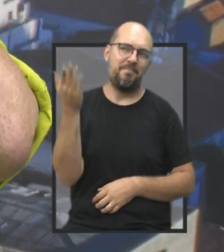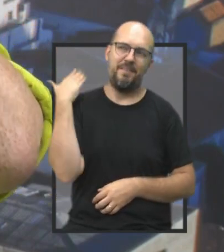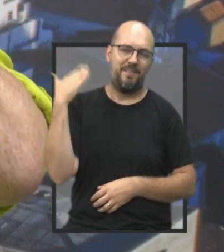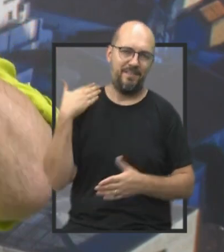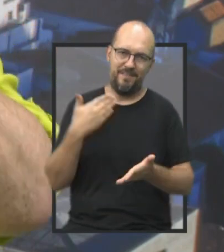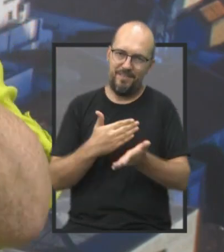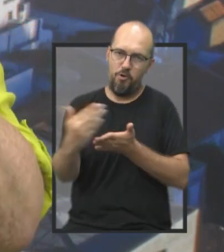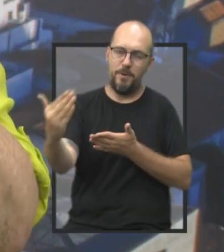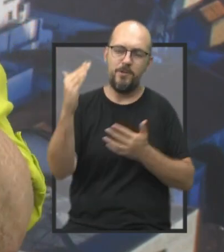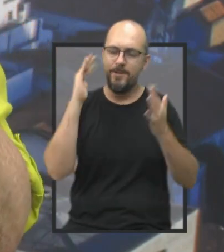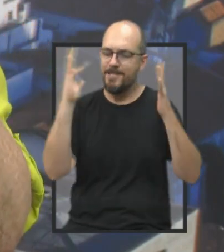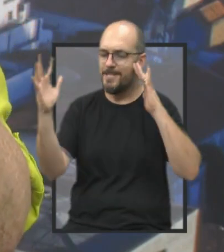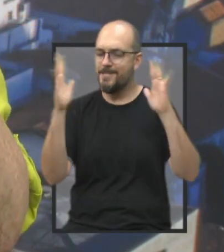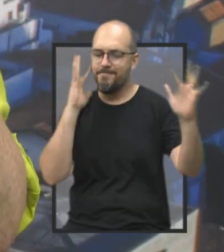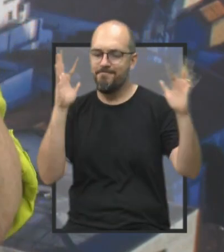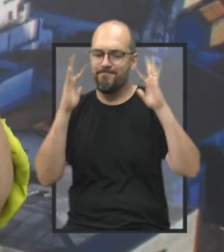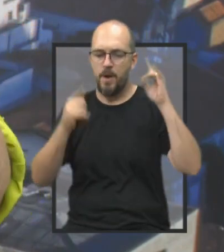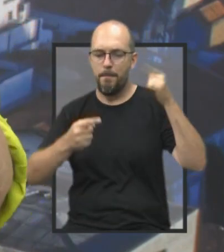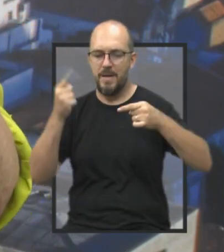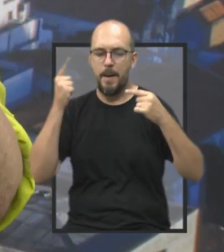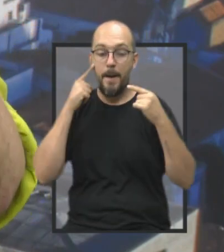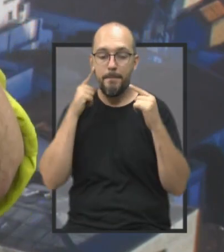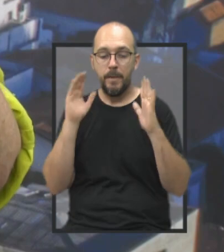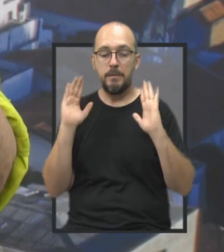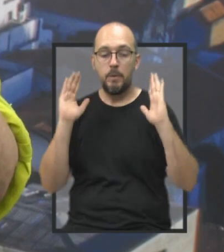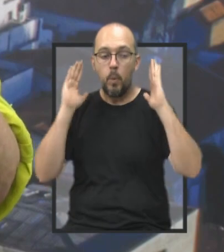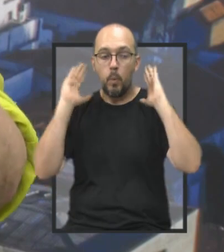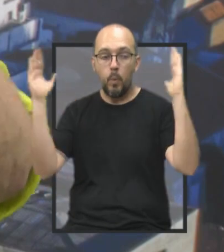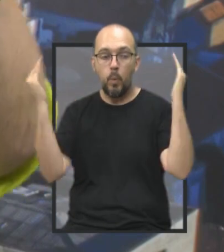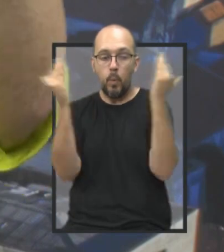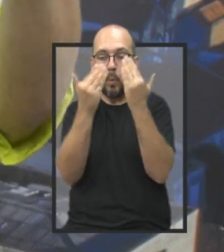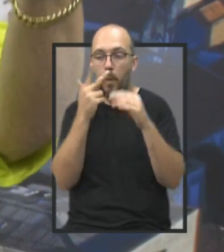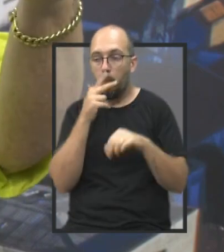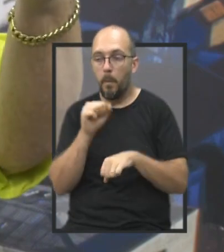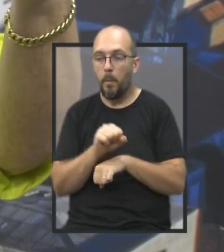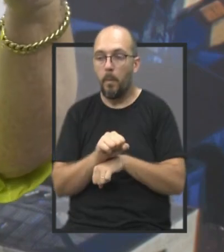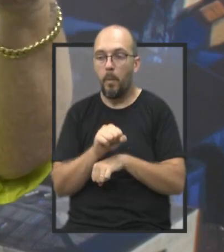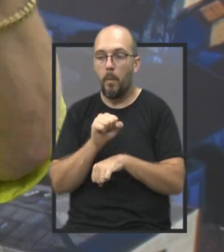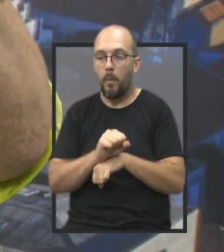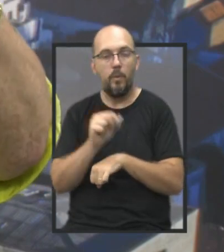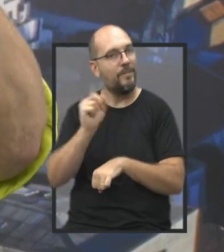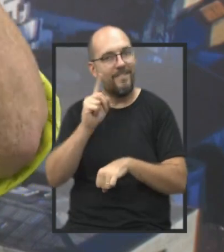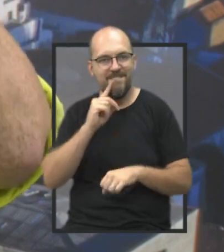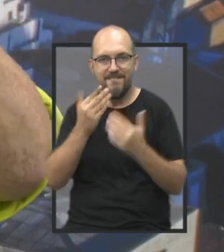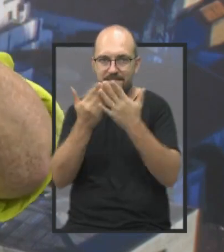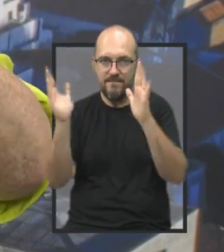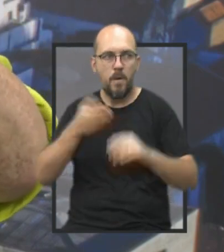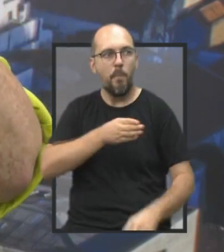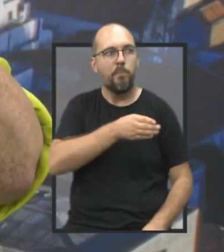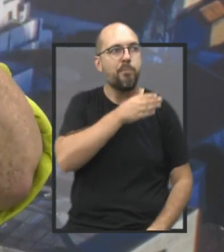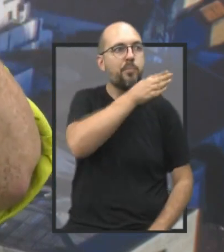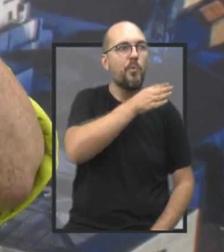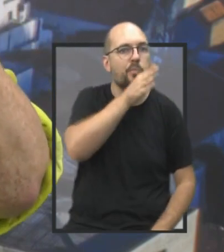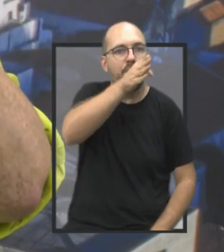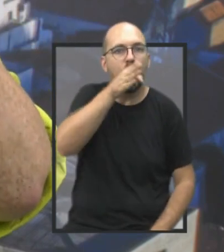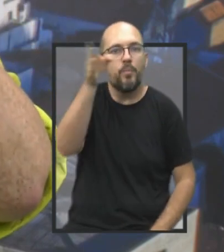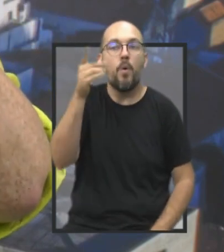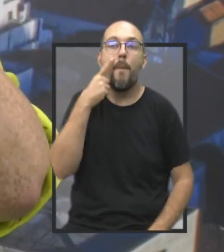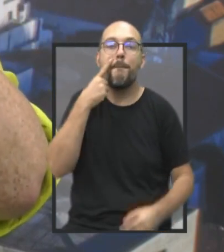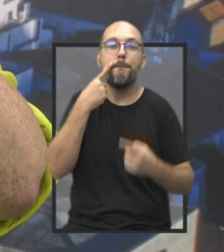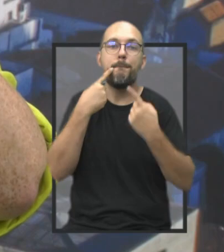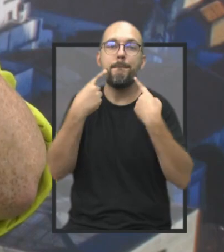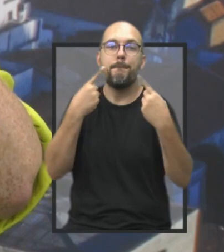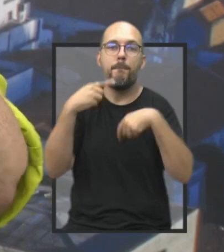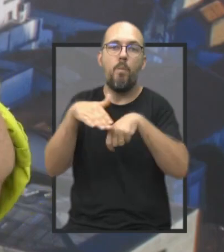começou a pensar em política, nós precisamos sair, né, da toca e conversar com o povo, até para que o povo tenha mais